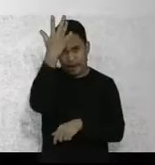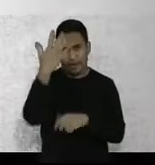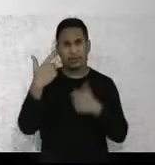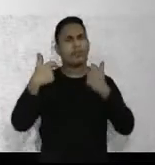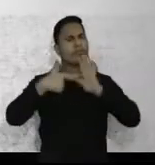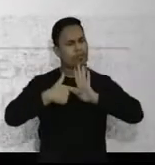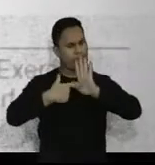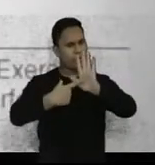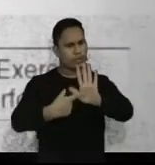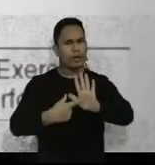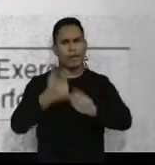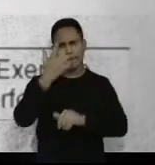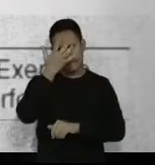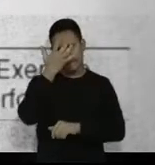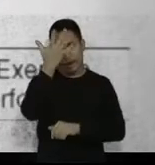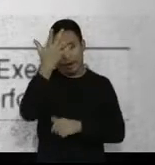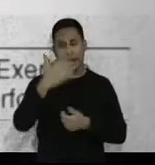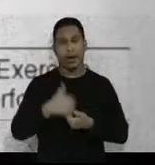aí, vamos lá.